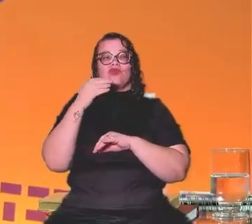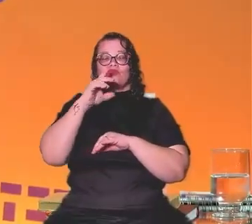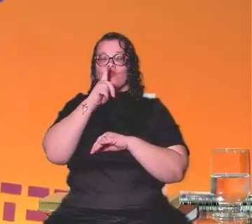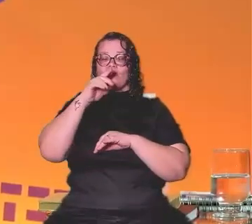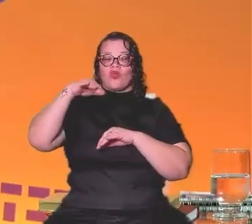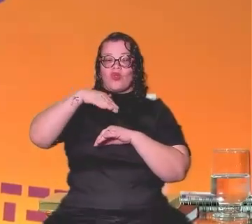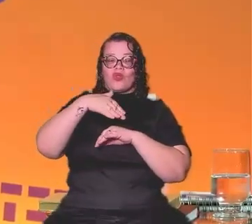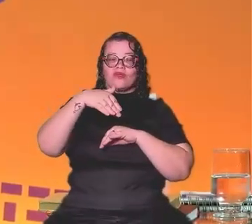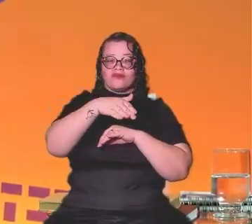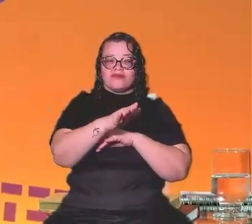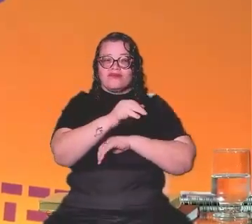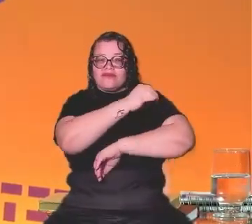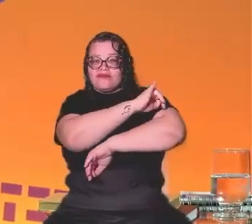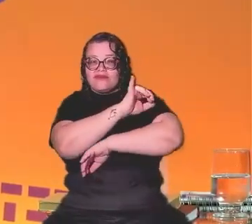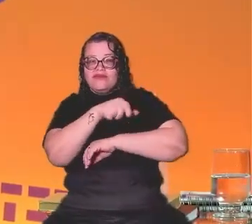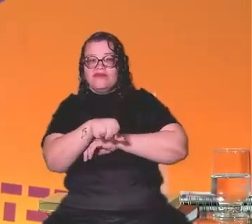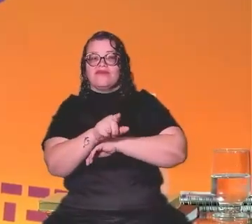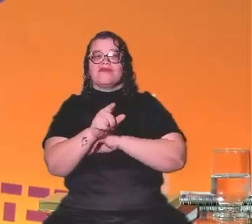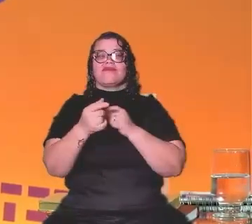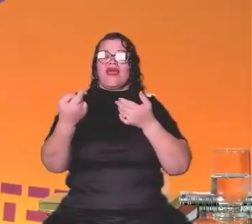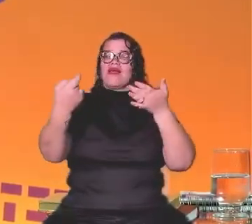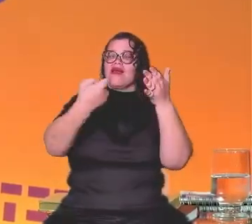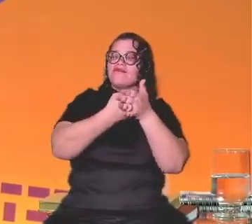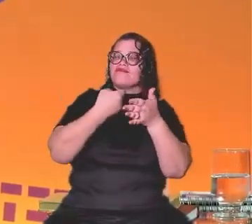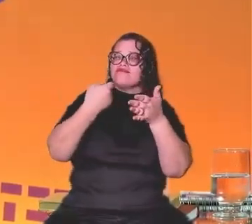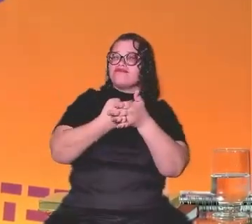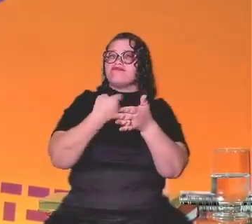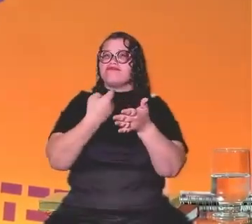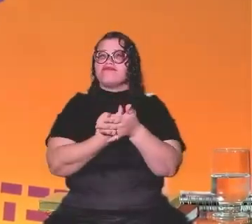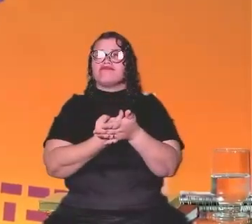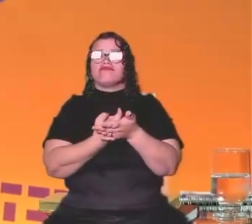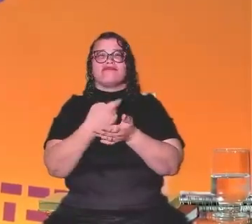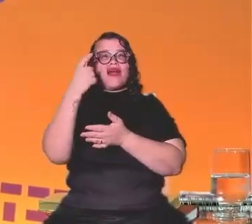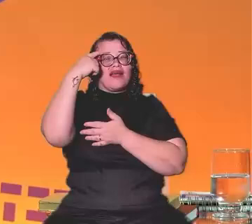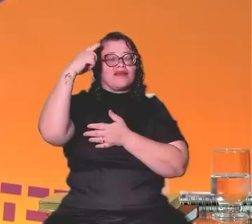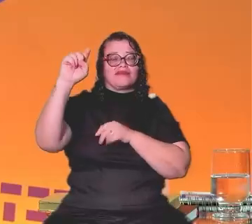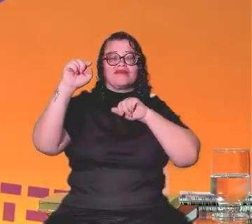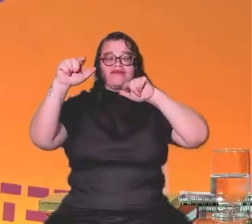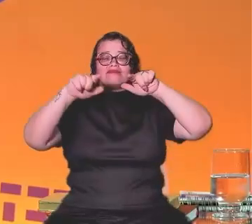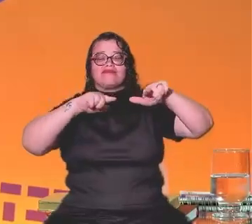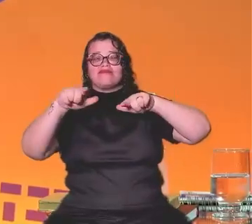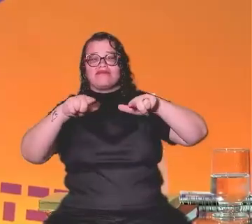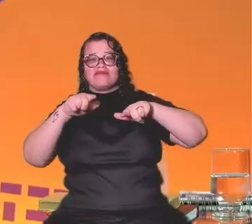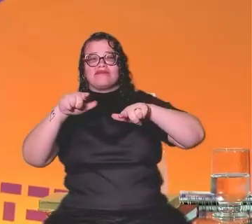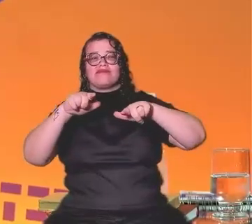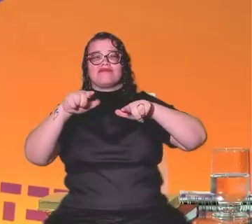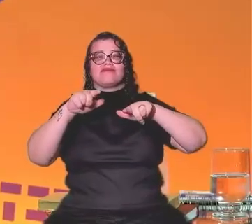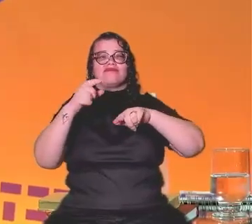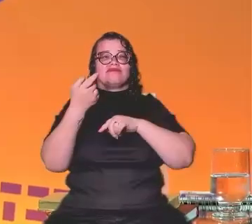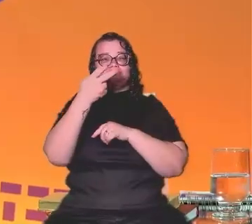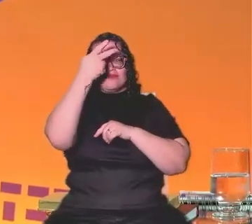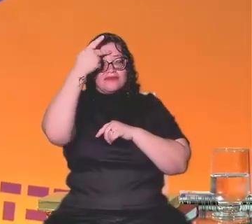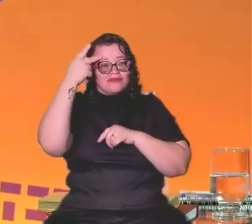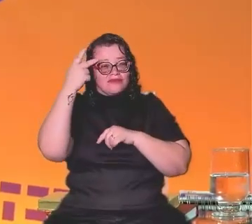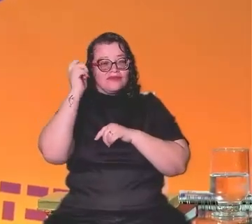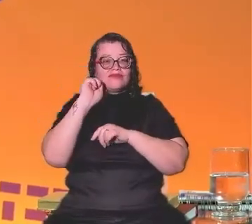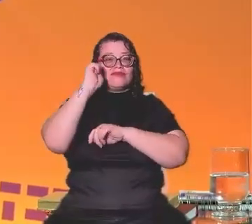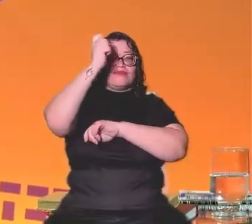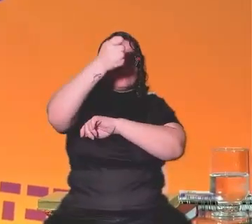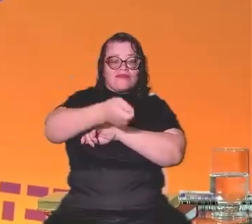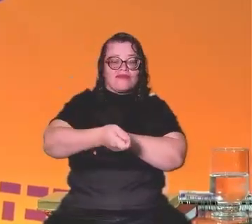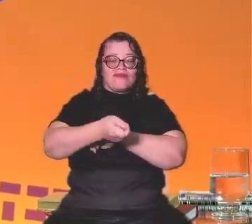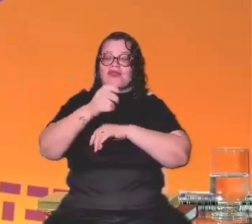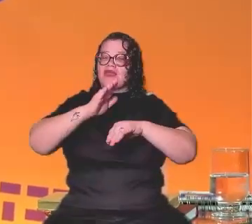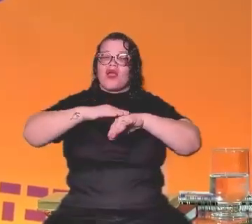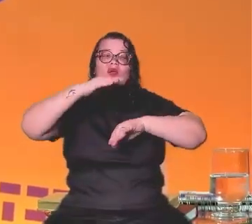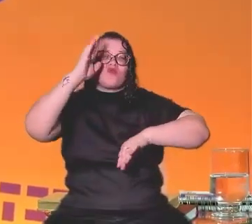Há sempre a perspectiva de interrogatórios que fazem perder o dia de trabalho desses pescadores. Às vezes, mais do que